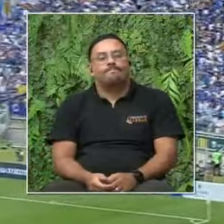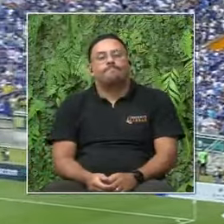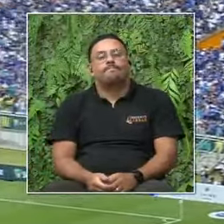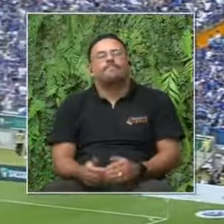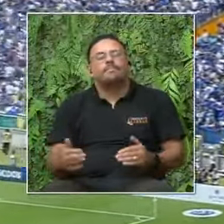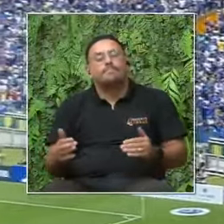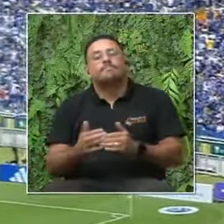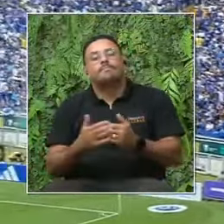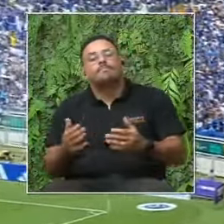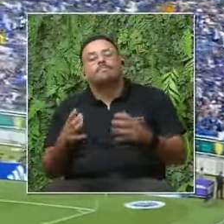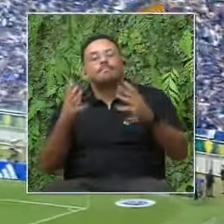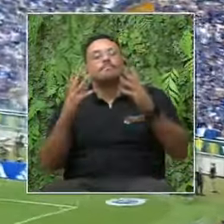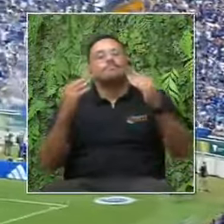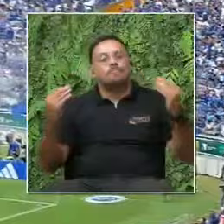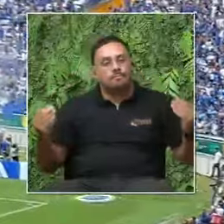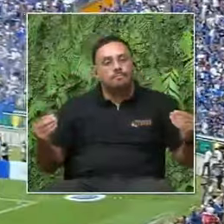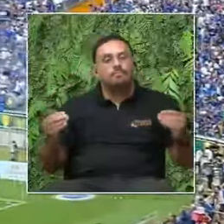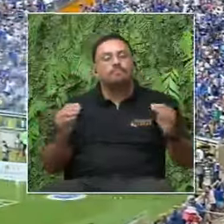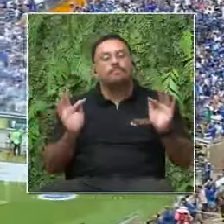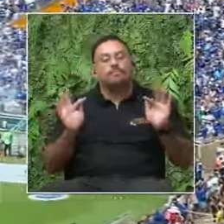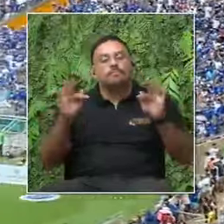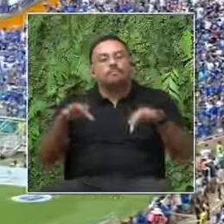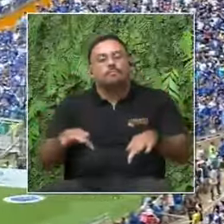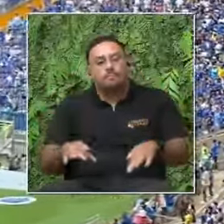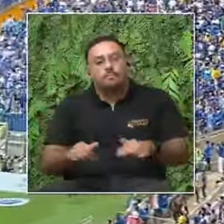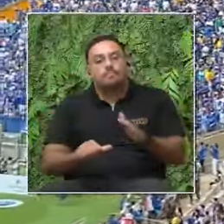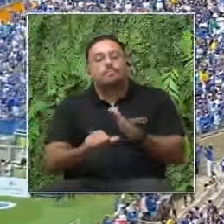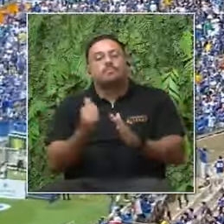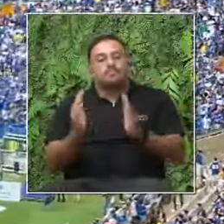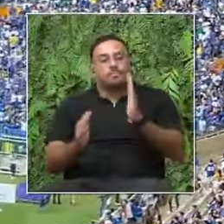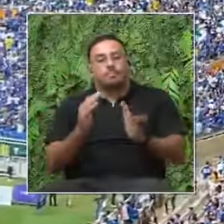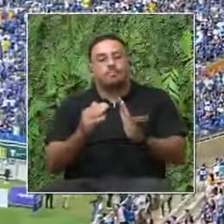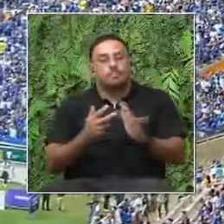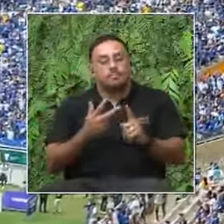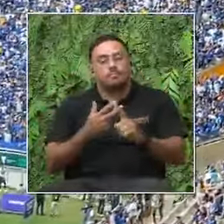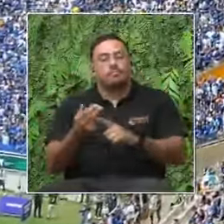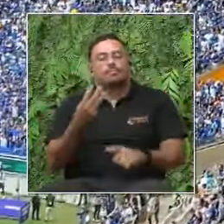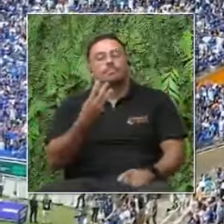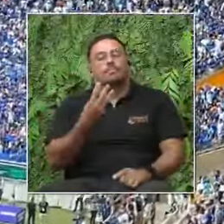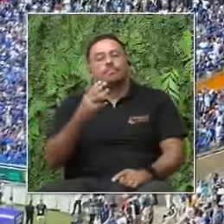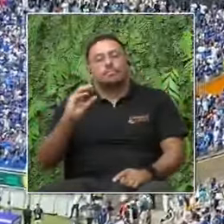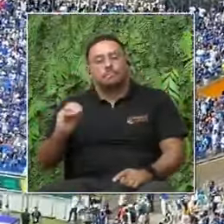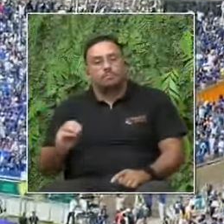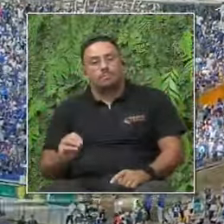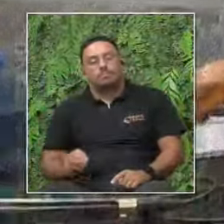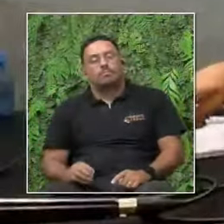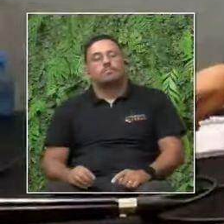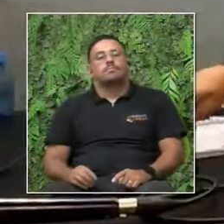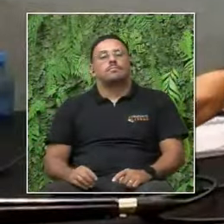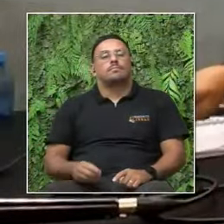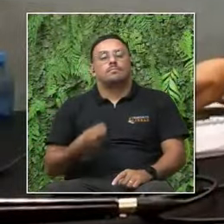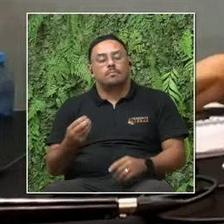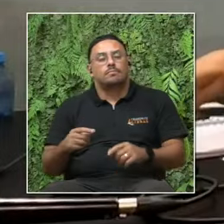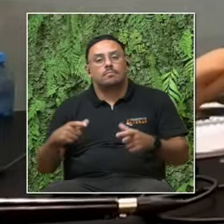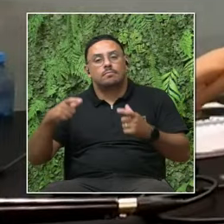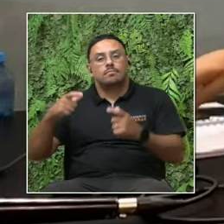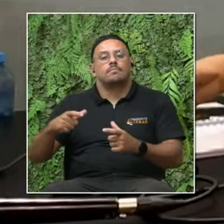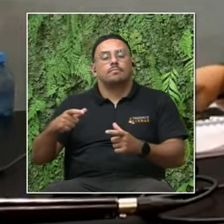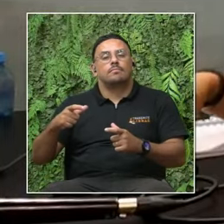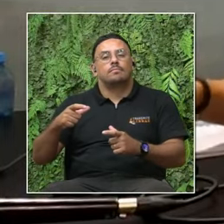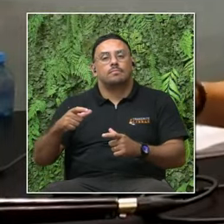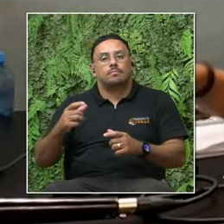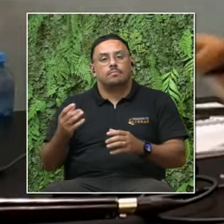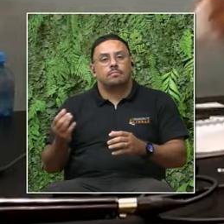até certo ponto tranquilo porque a final do primeiro tempo já Vena por 3 a 0 tomou um Gol ali aquela famosa b bola aérea